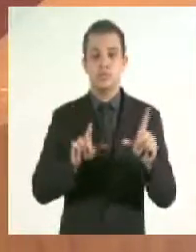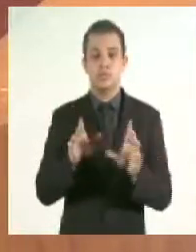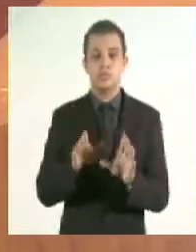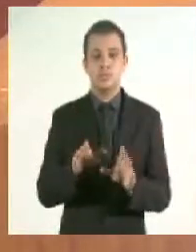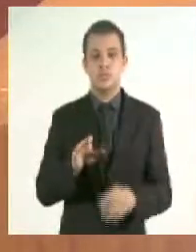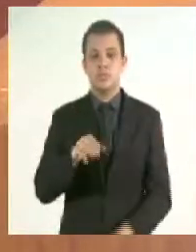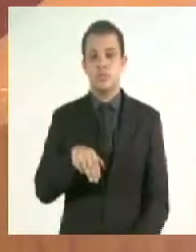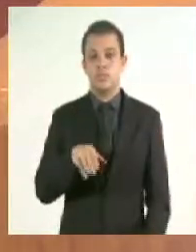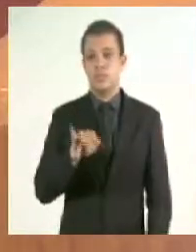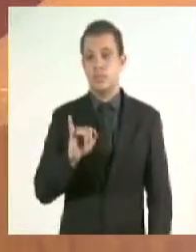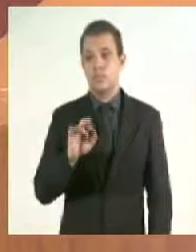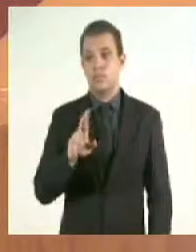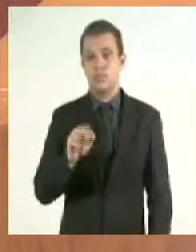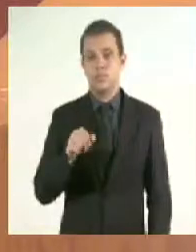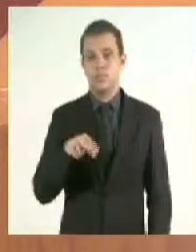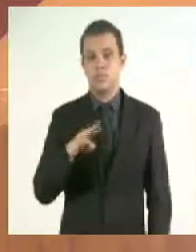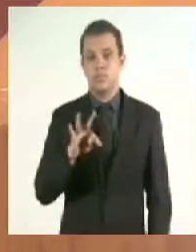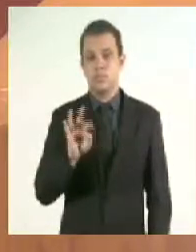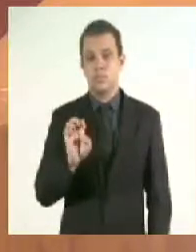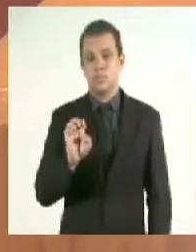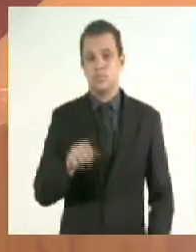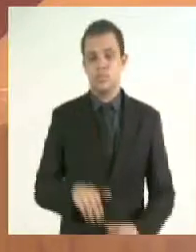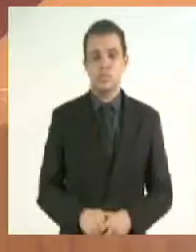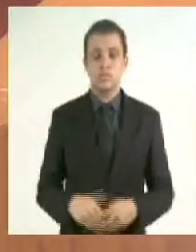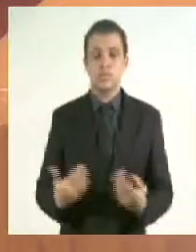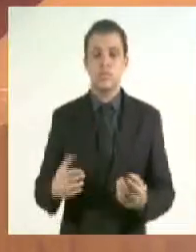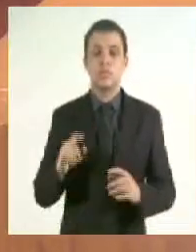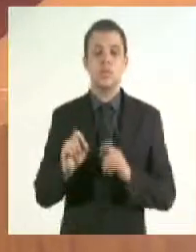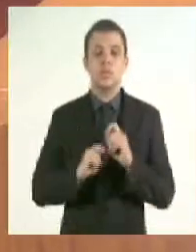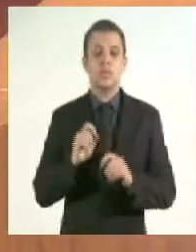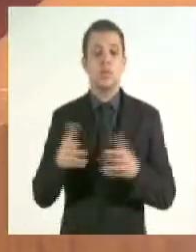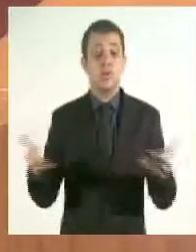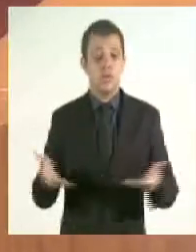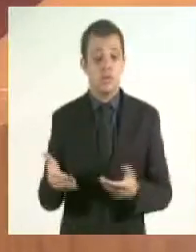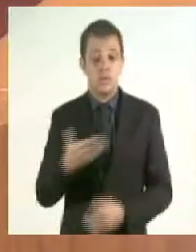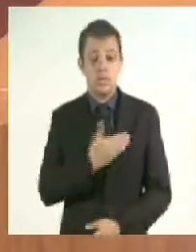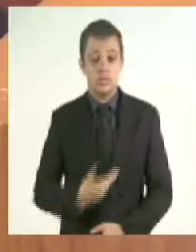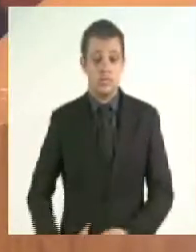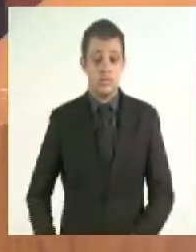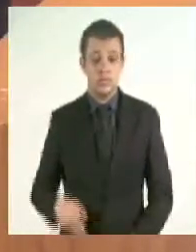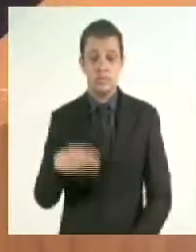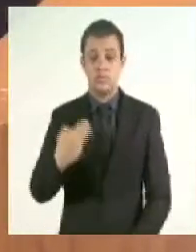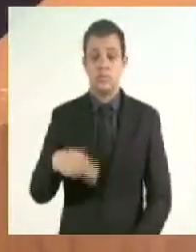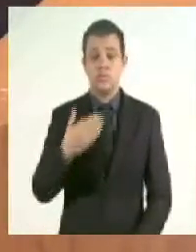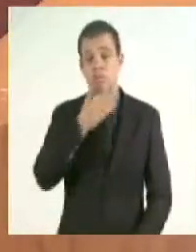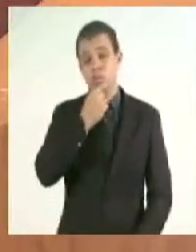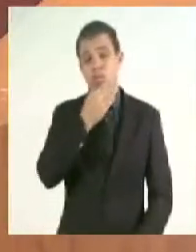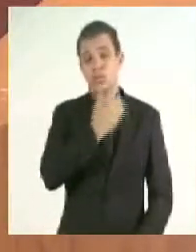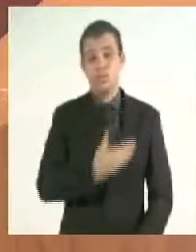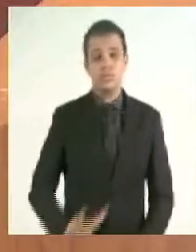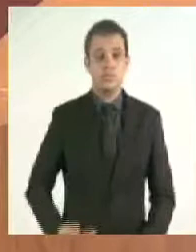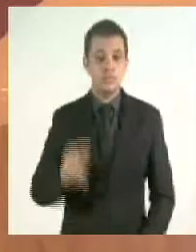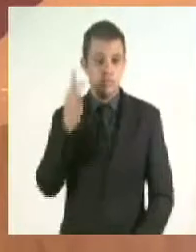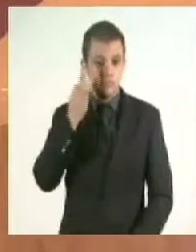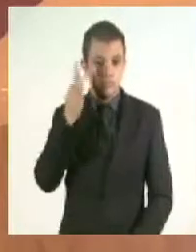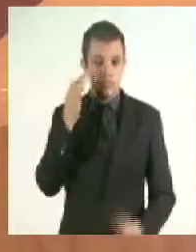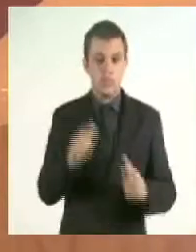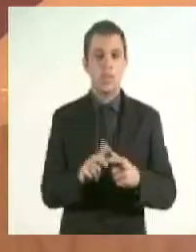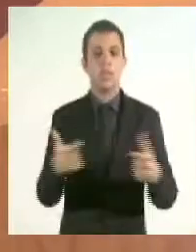estamos ampliando, o governo do Maranhão, o governador Flávio Dino, está ampliando a sua base de